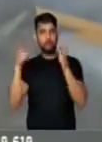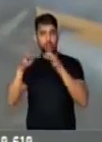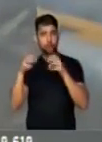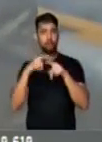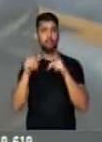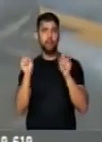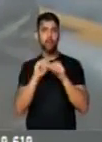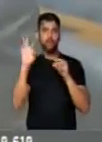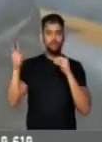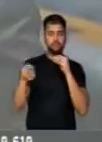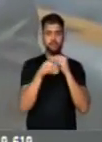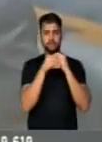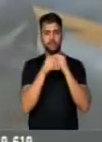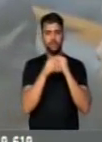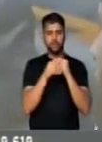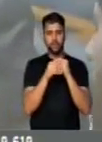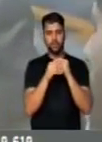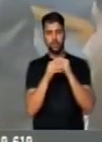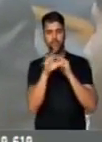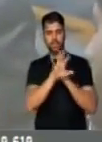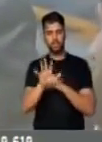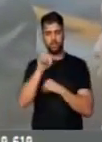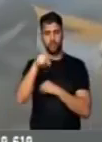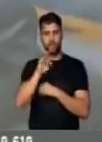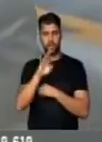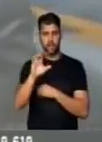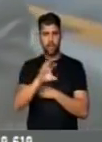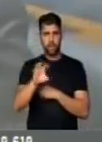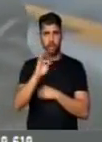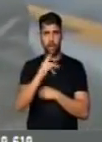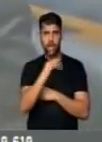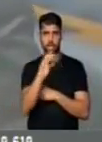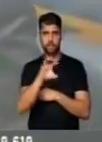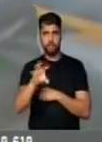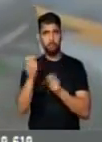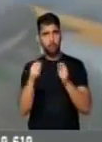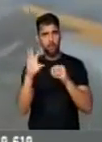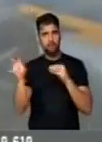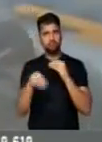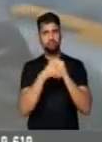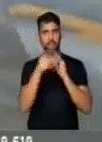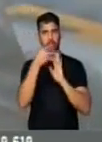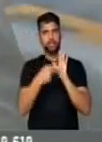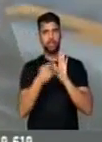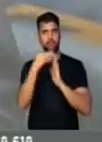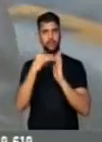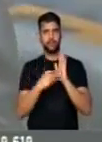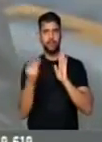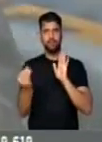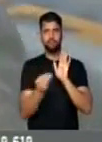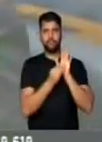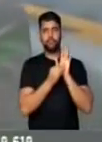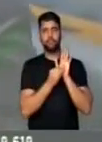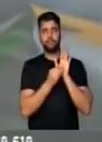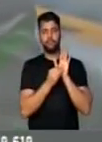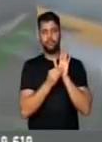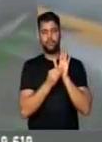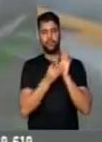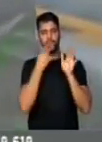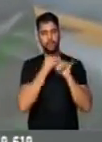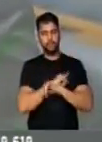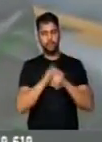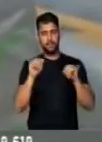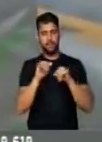ser absorvido pelos benefícios concedidos através dessa importante medida provisória, ora,